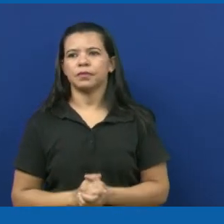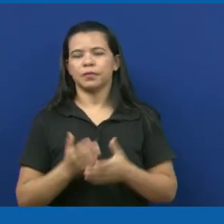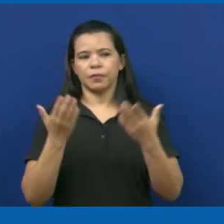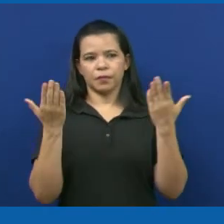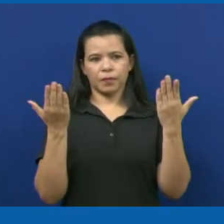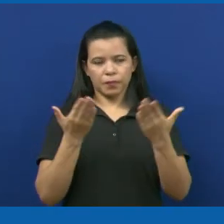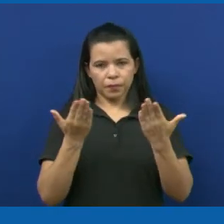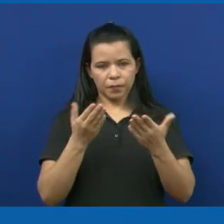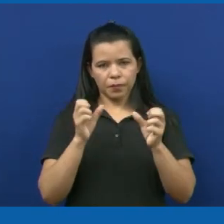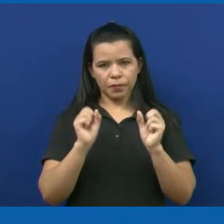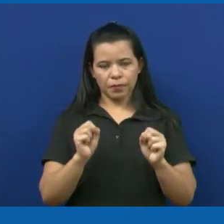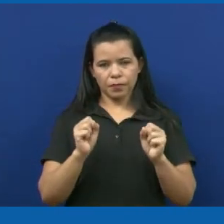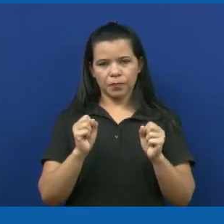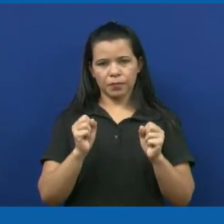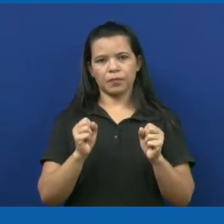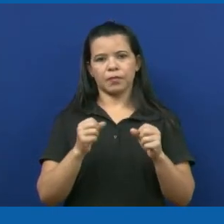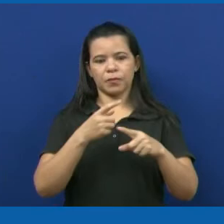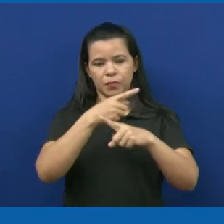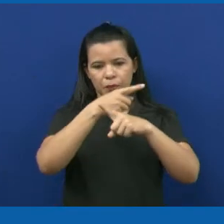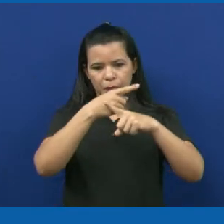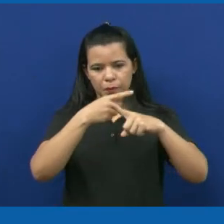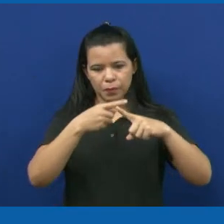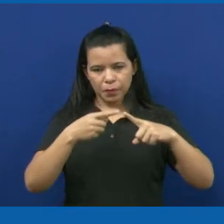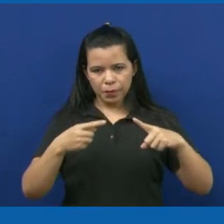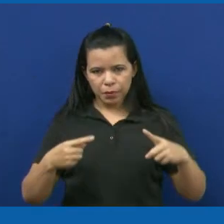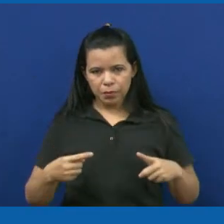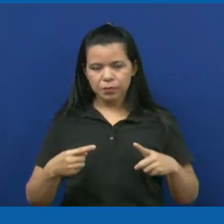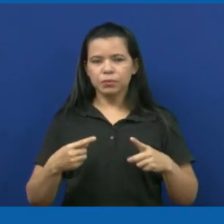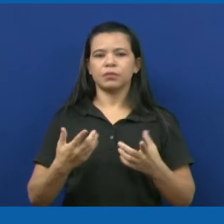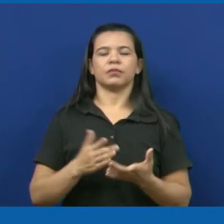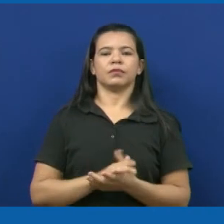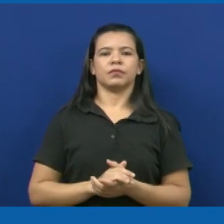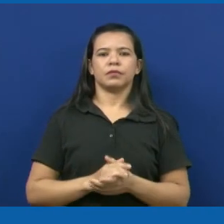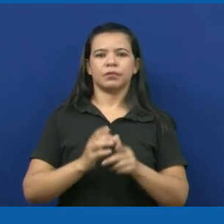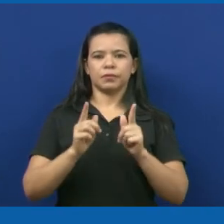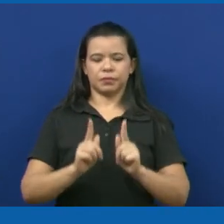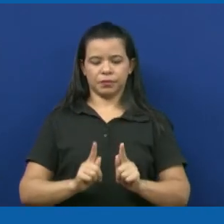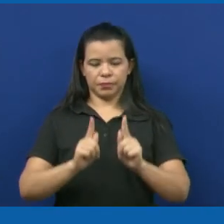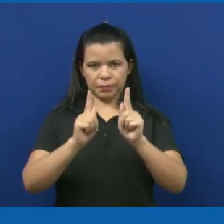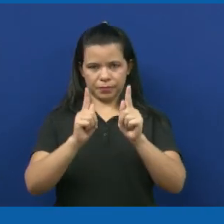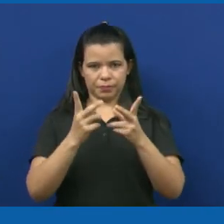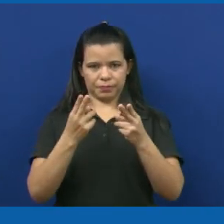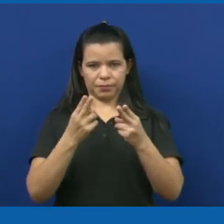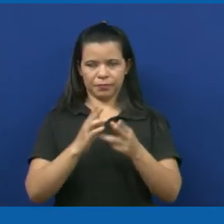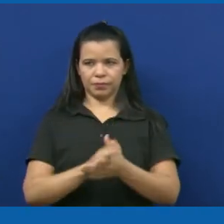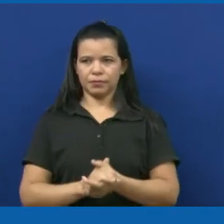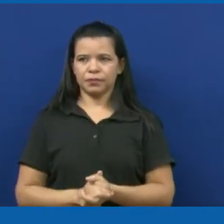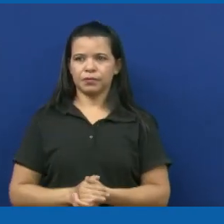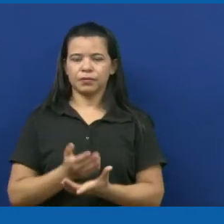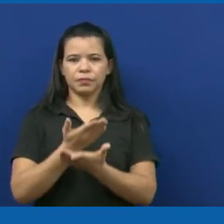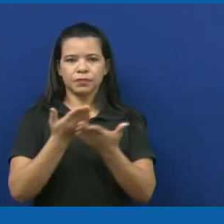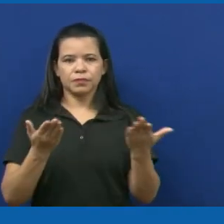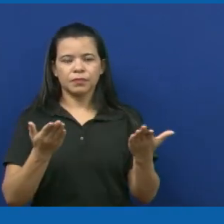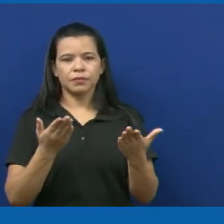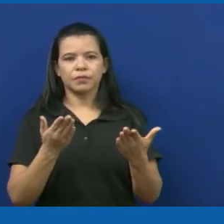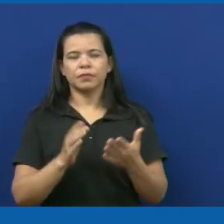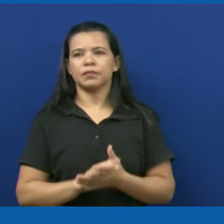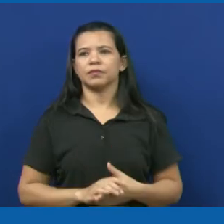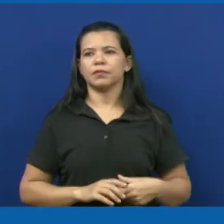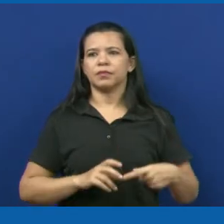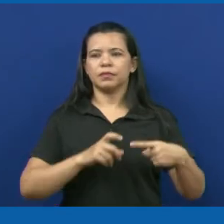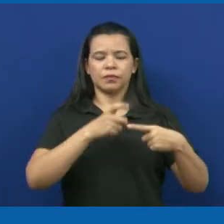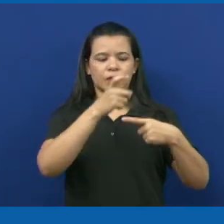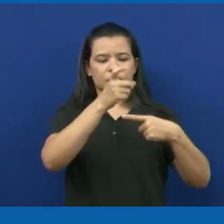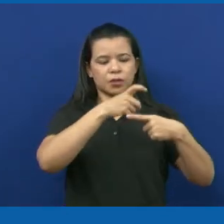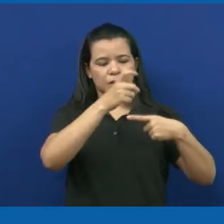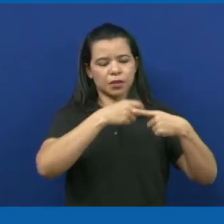de 3, que eu aprendi lá em grandezas diretamente proporcionais. Então, né, você faz x está para